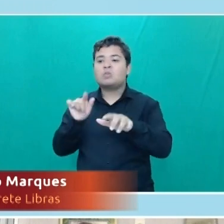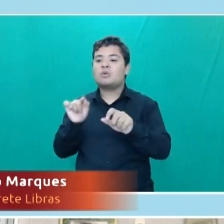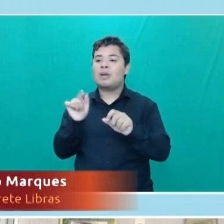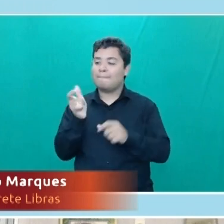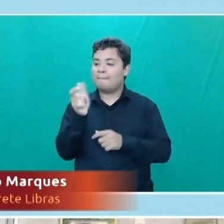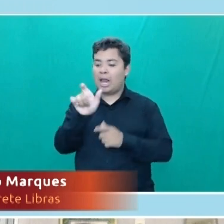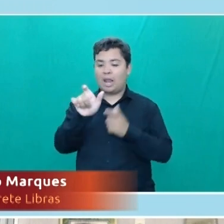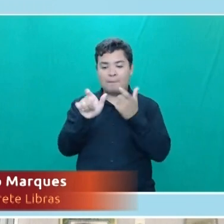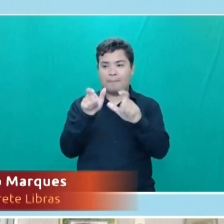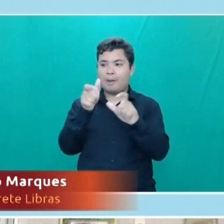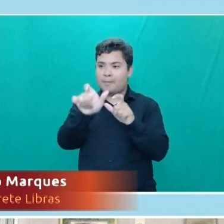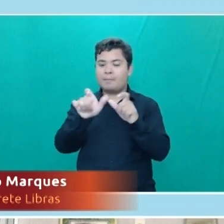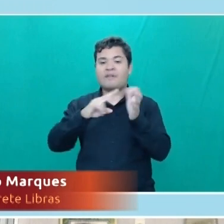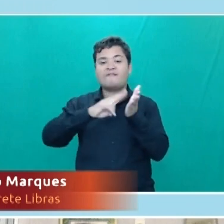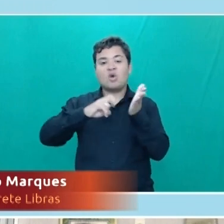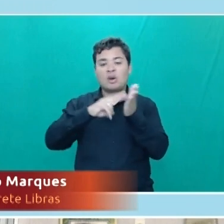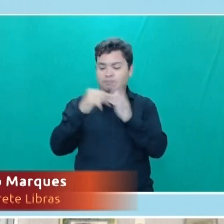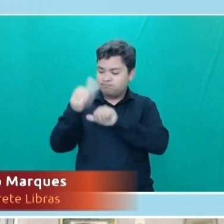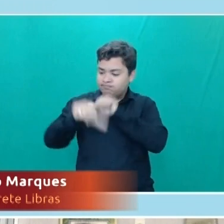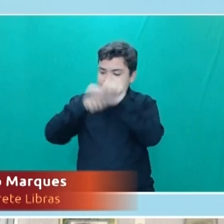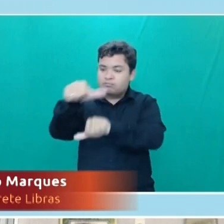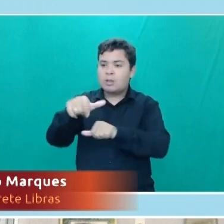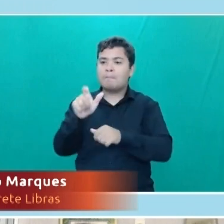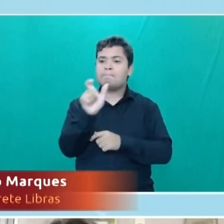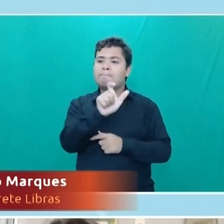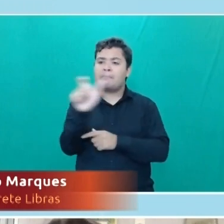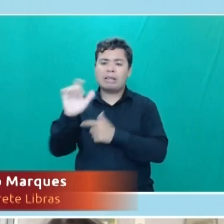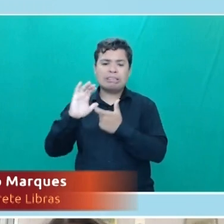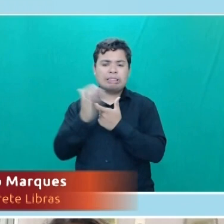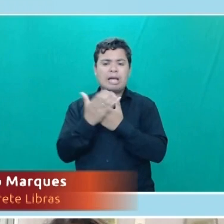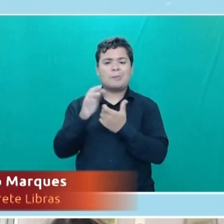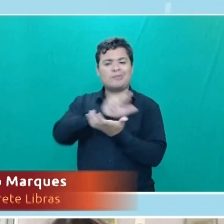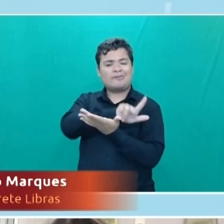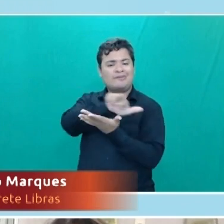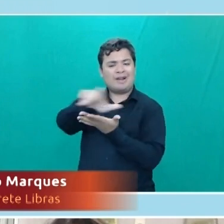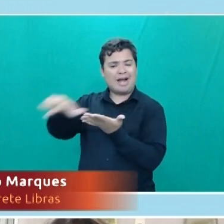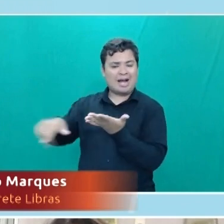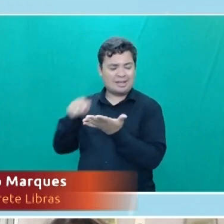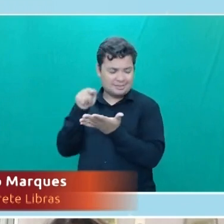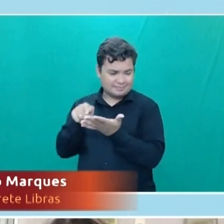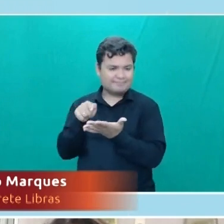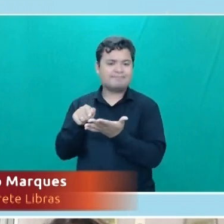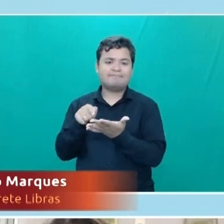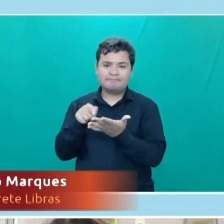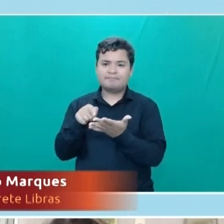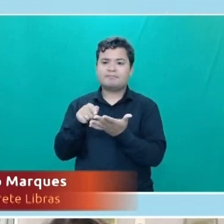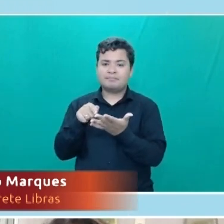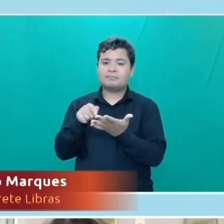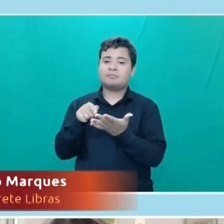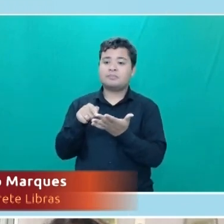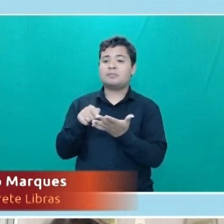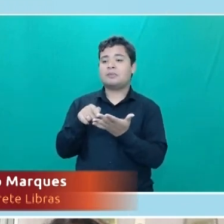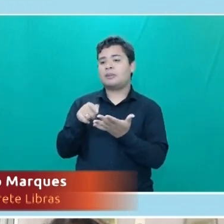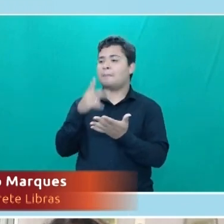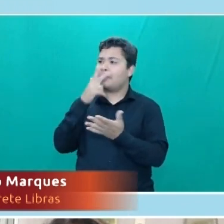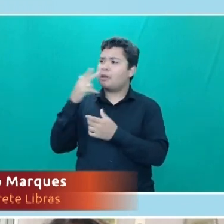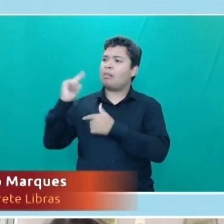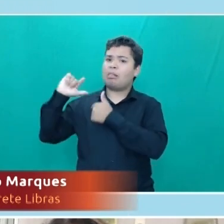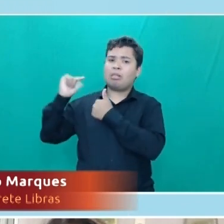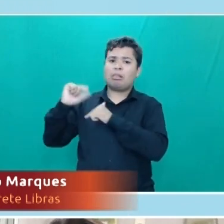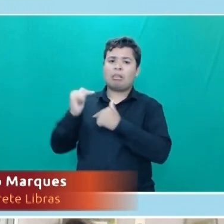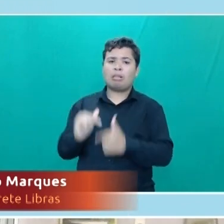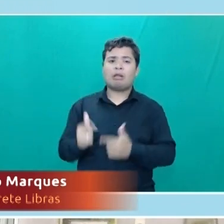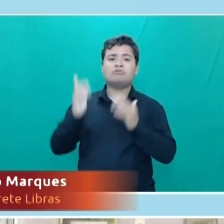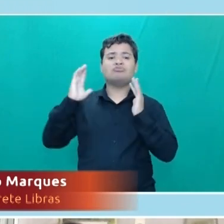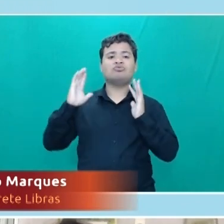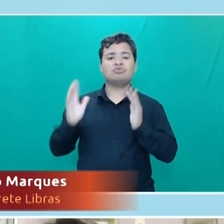vocabulário, de rever várias terminologias que são muitas vezes, entre aspas, tradicionais, que as pessoas usam